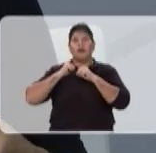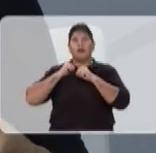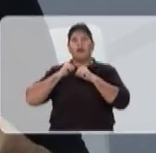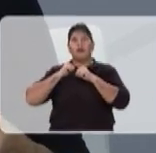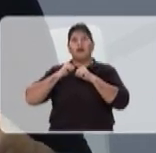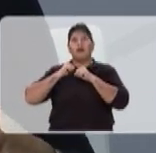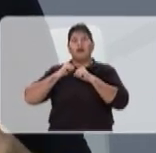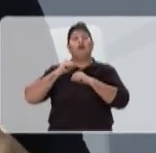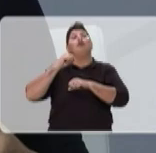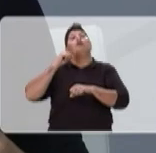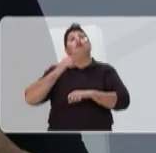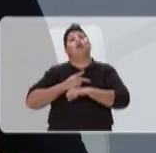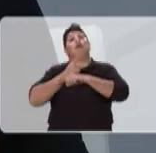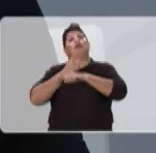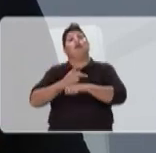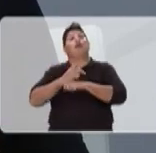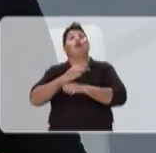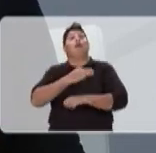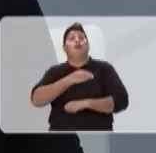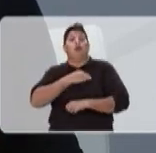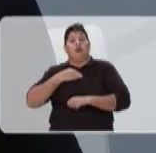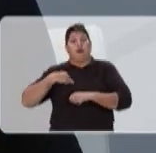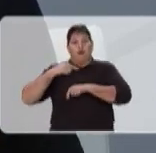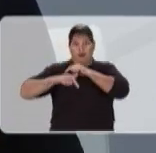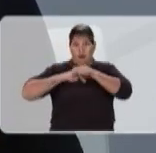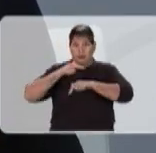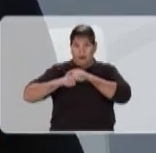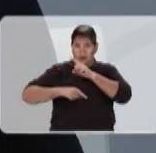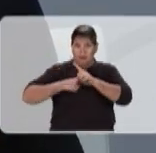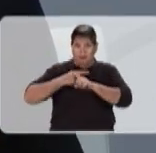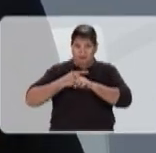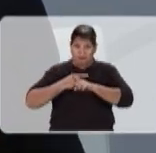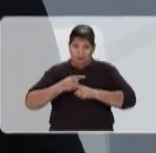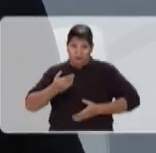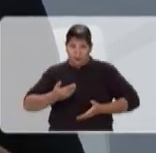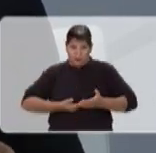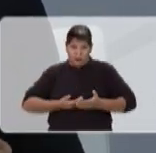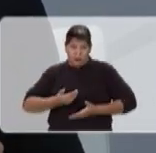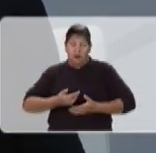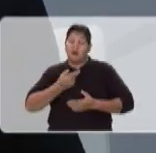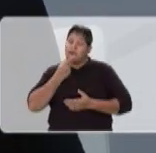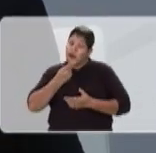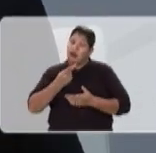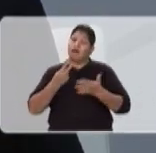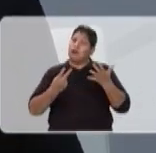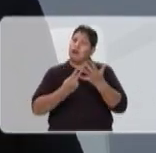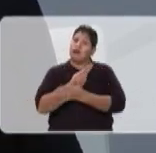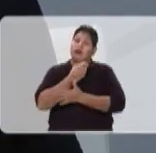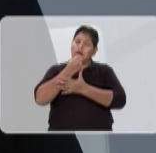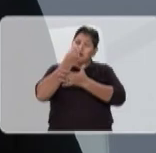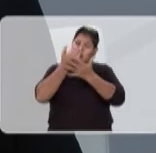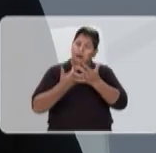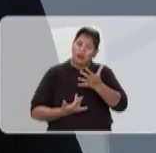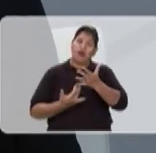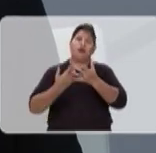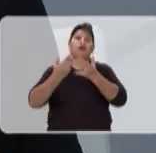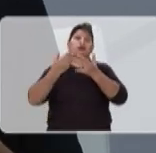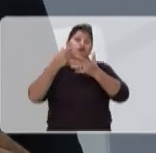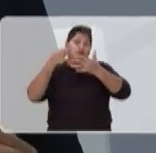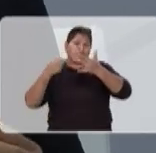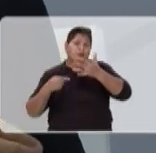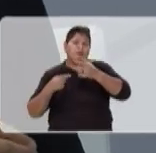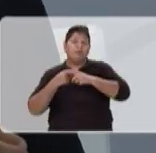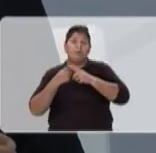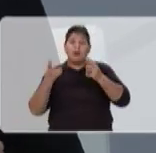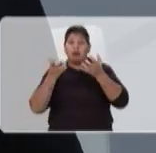além, né? Tanto a pessoa com deficiência quanto as pessoas que estão à sua volta,